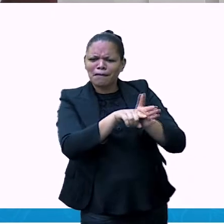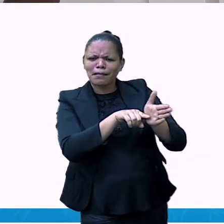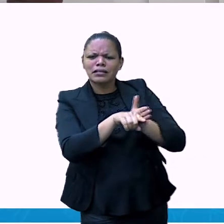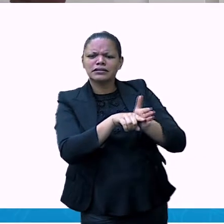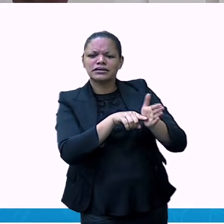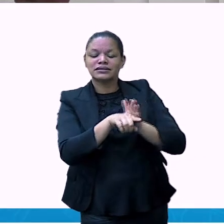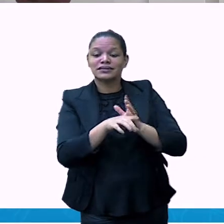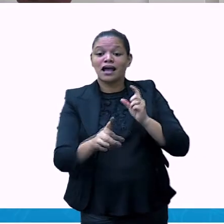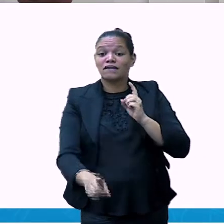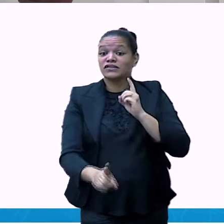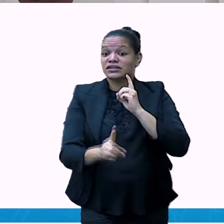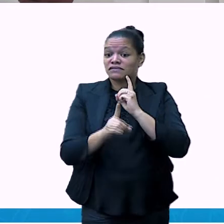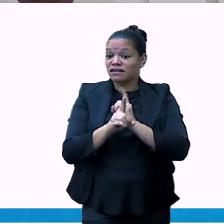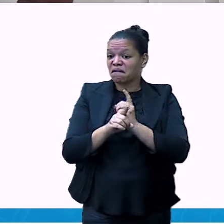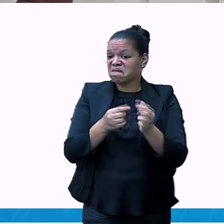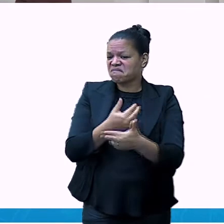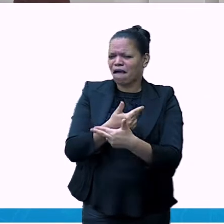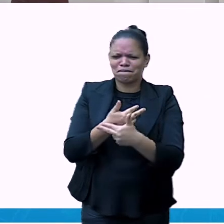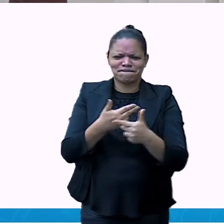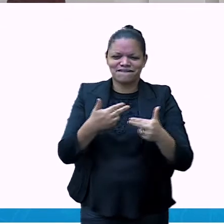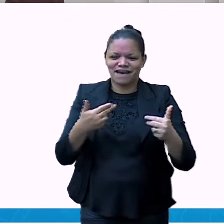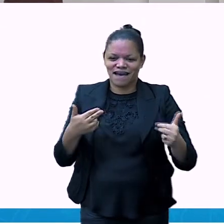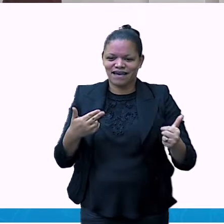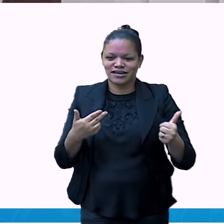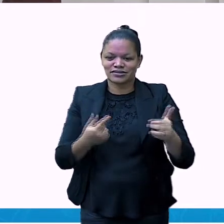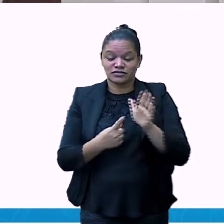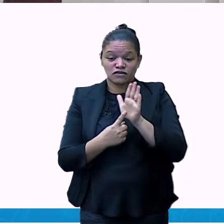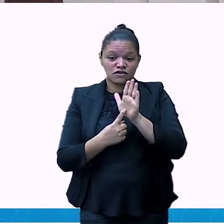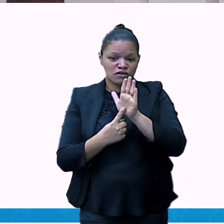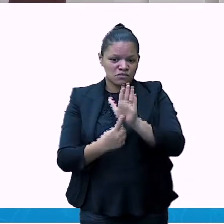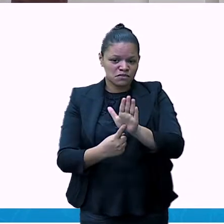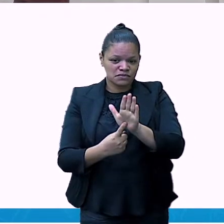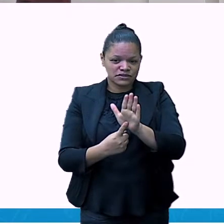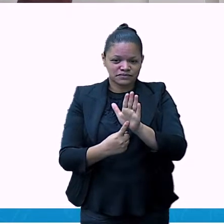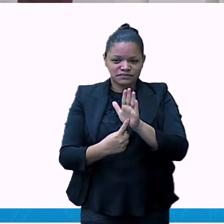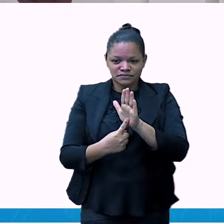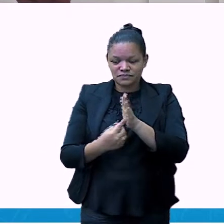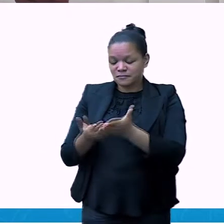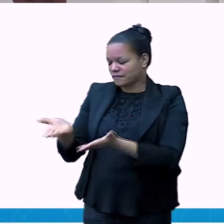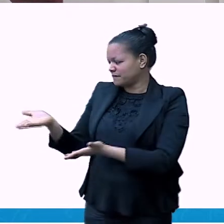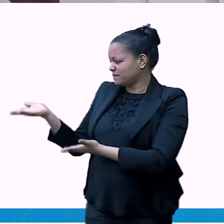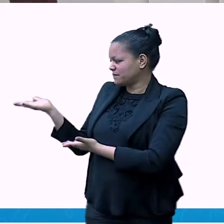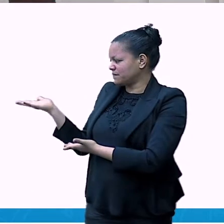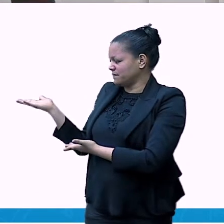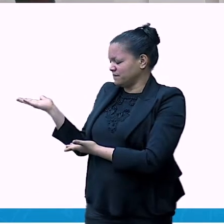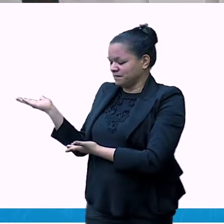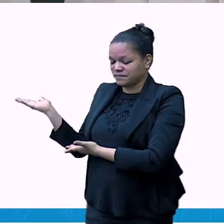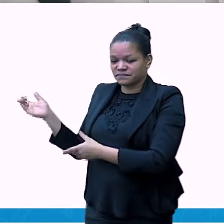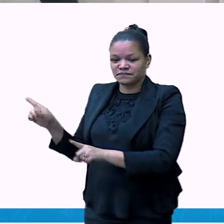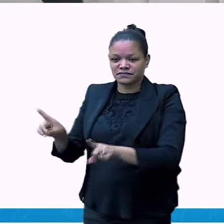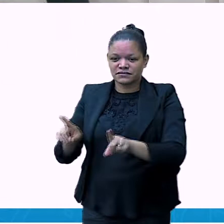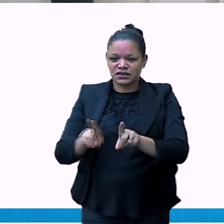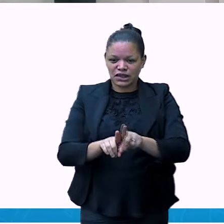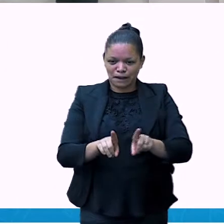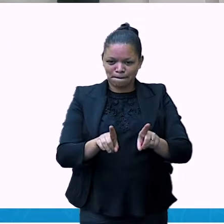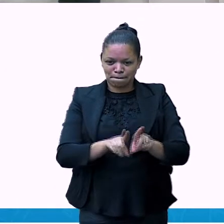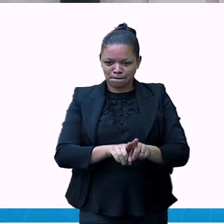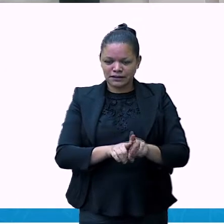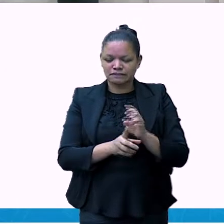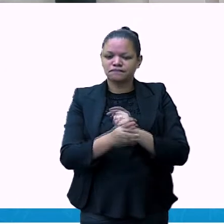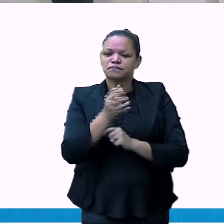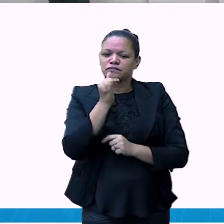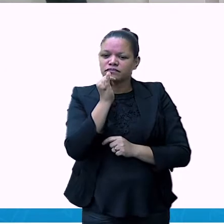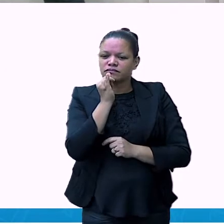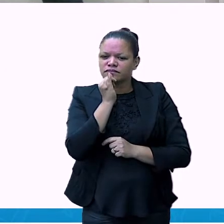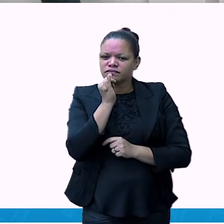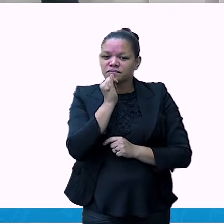produtos. Então eu trouxe alguns aqui para que a gente possa relembrar também nas aulas anteriores, como, por exemplo, o